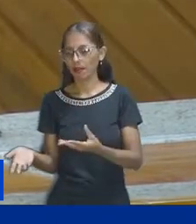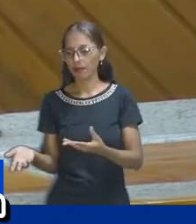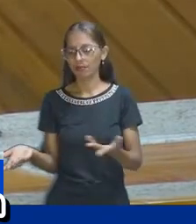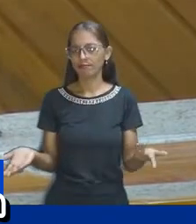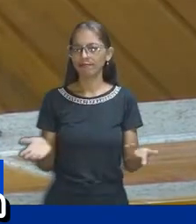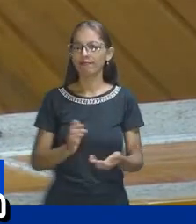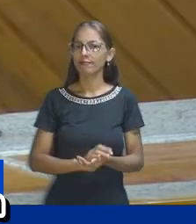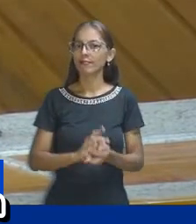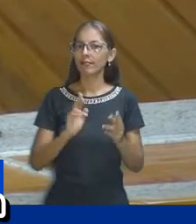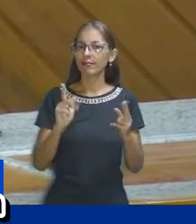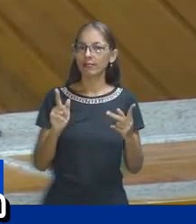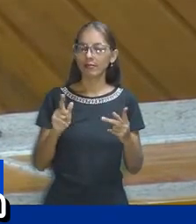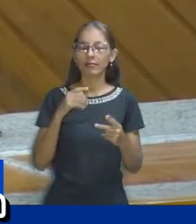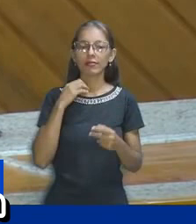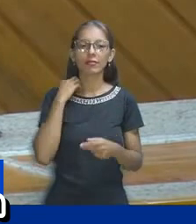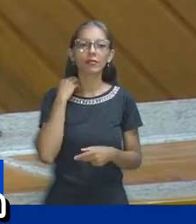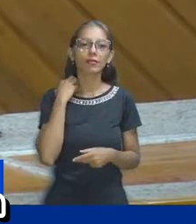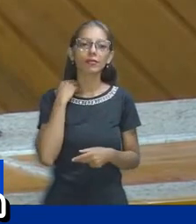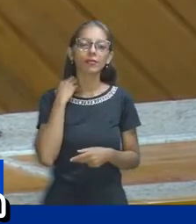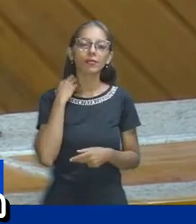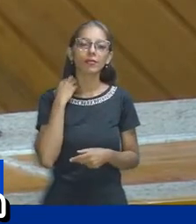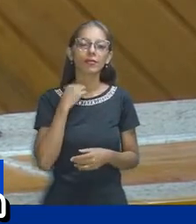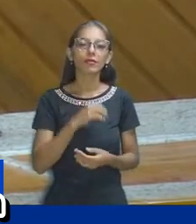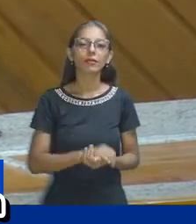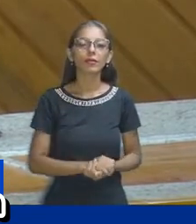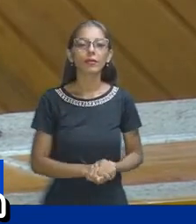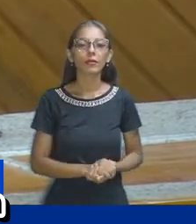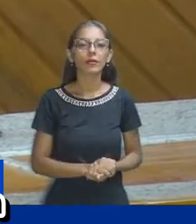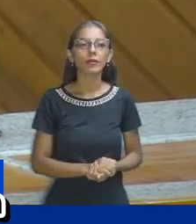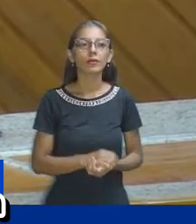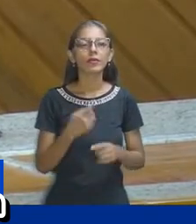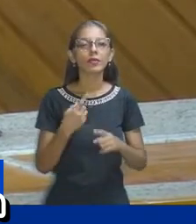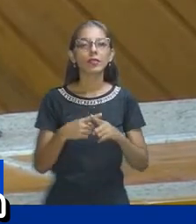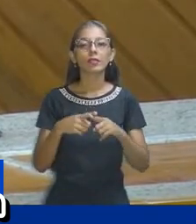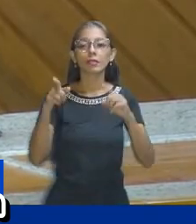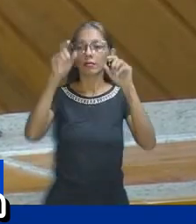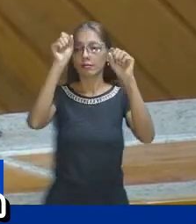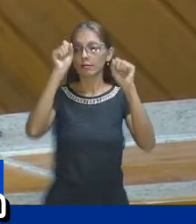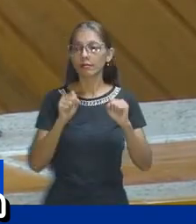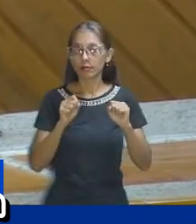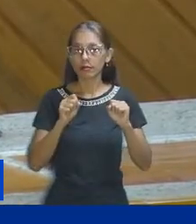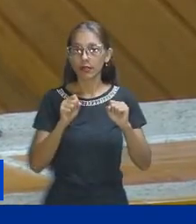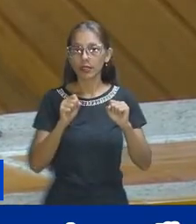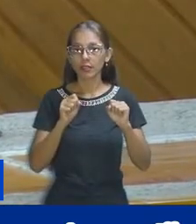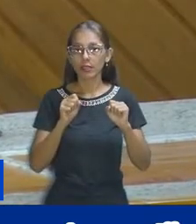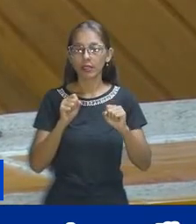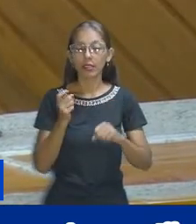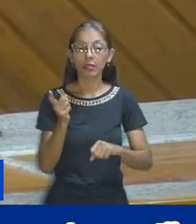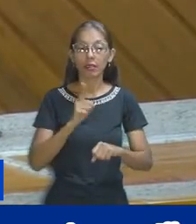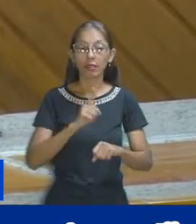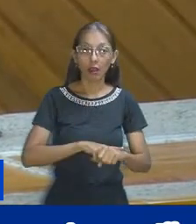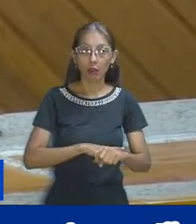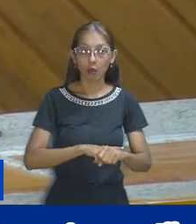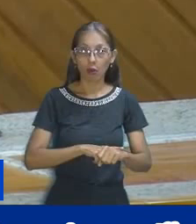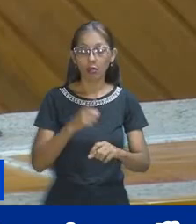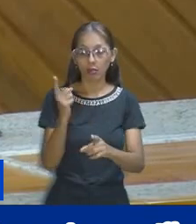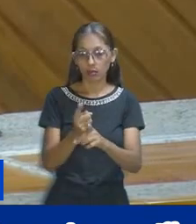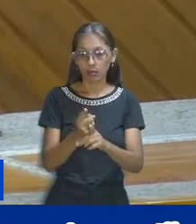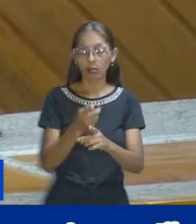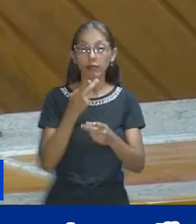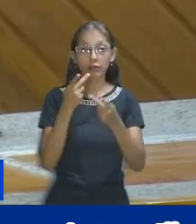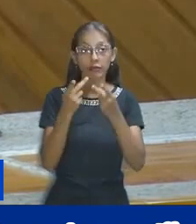abordagem, o que a testemunha confirmou na abordagem e o que a testemunha negou em juízo. Se tivesse uma